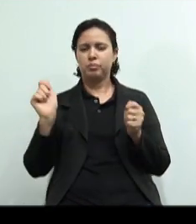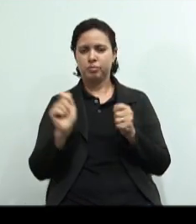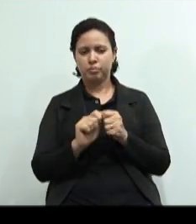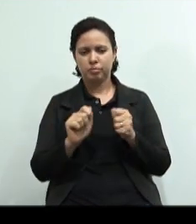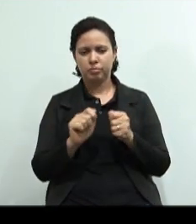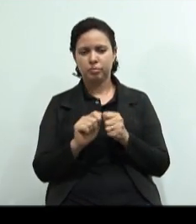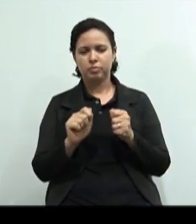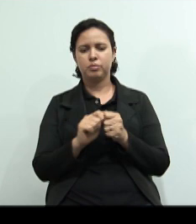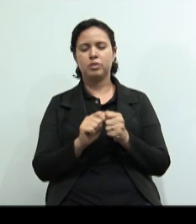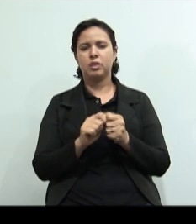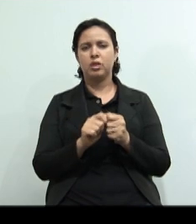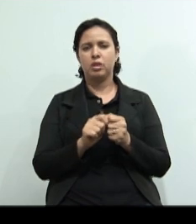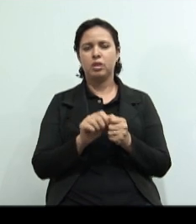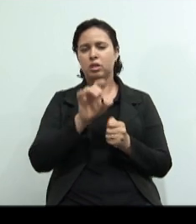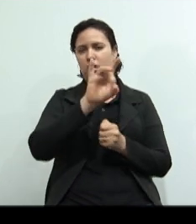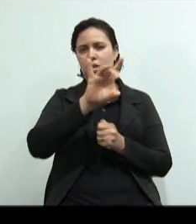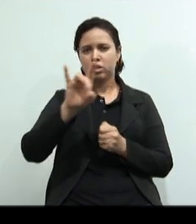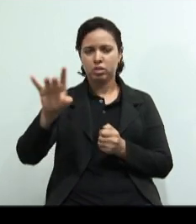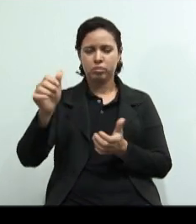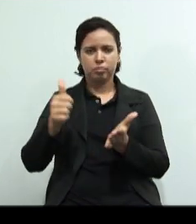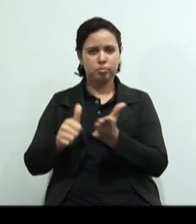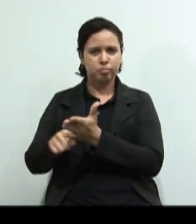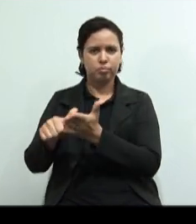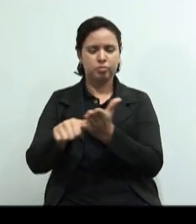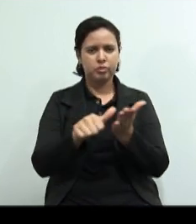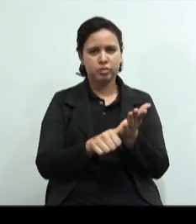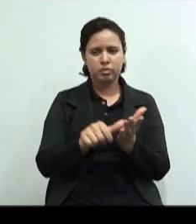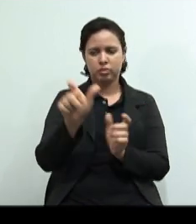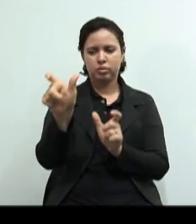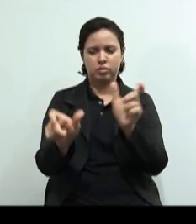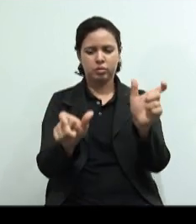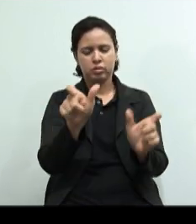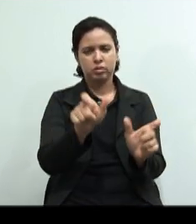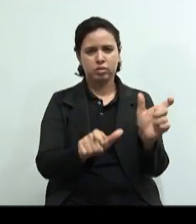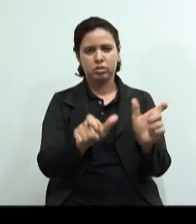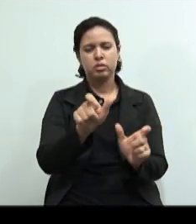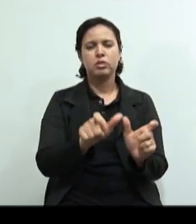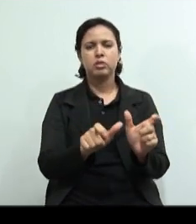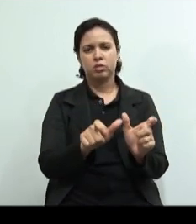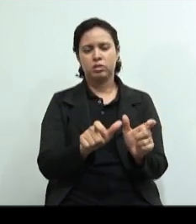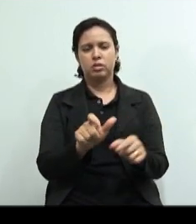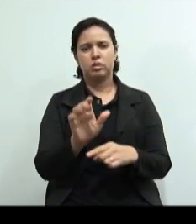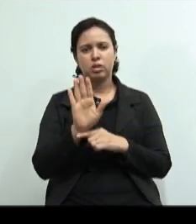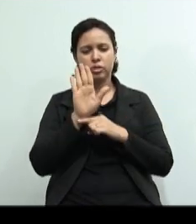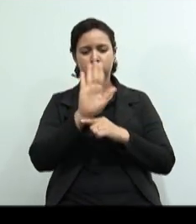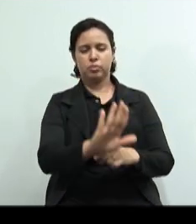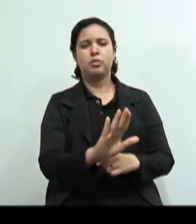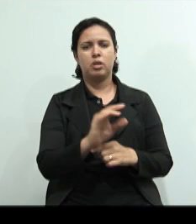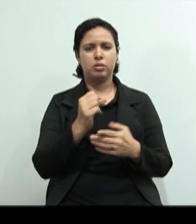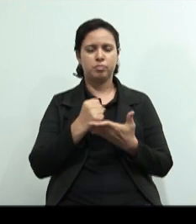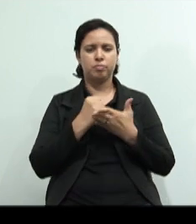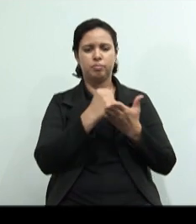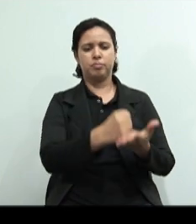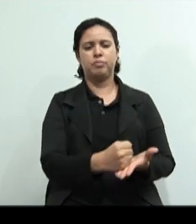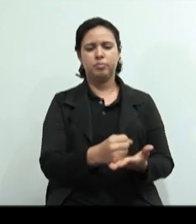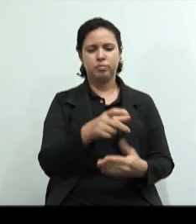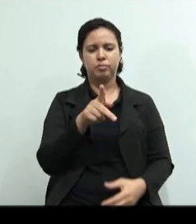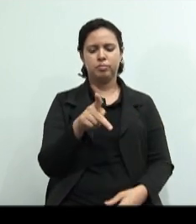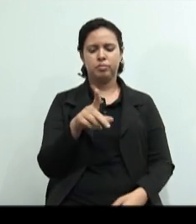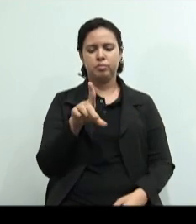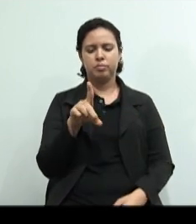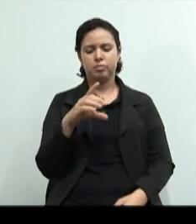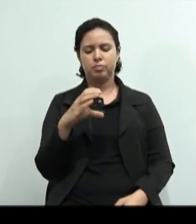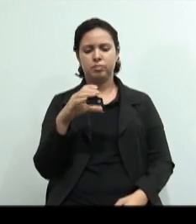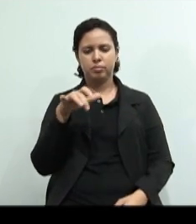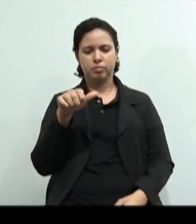Os indivíduos que participarem da implantação do PDCA deverão